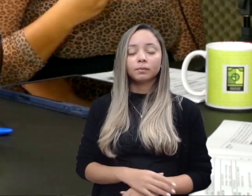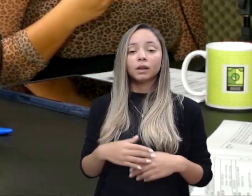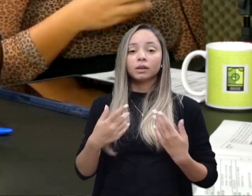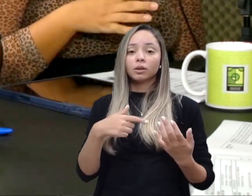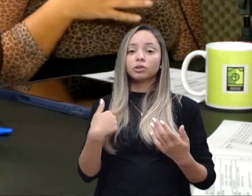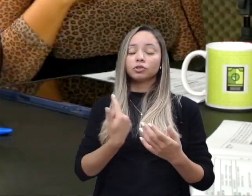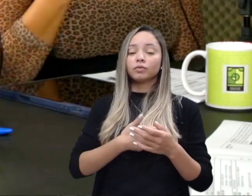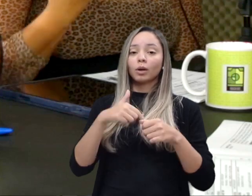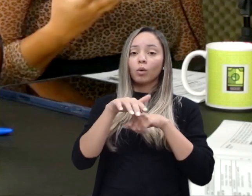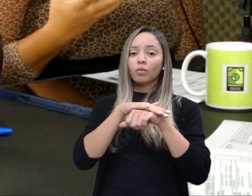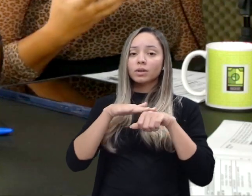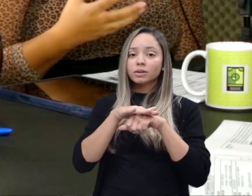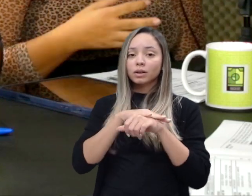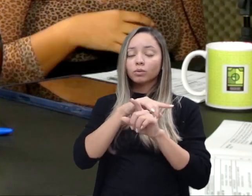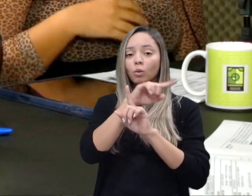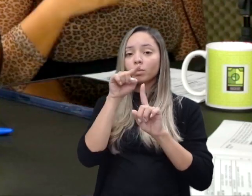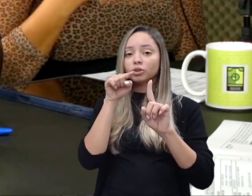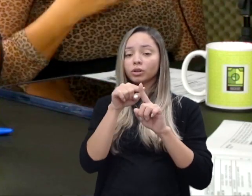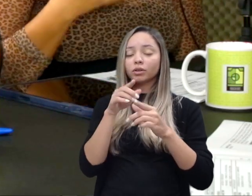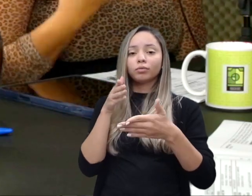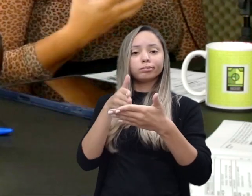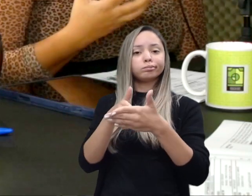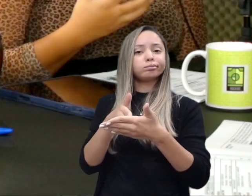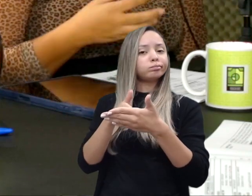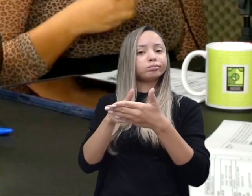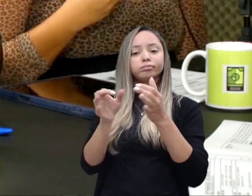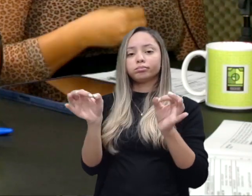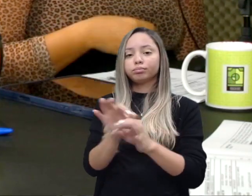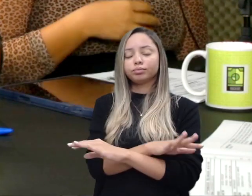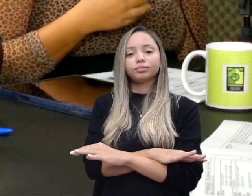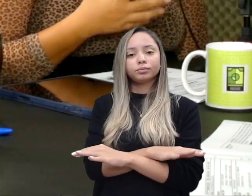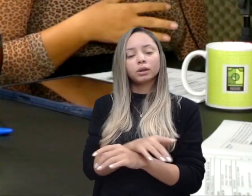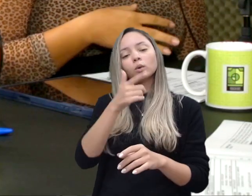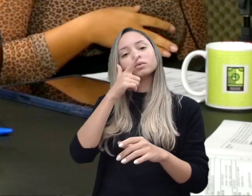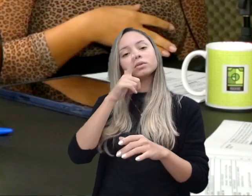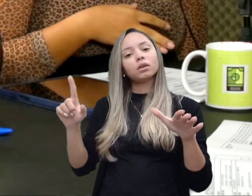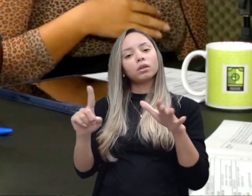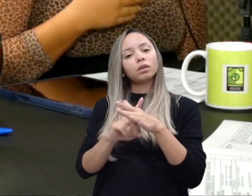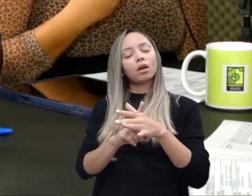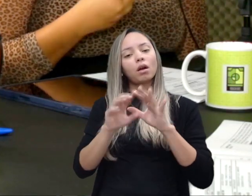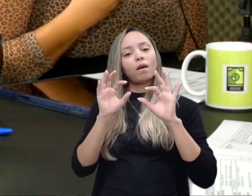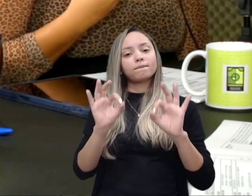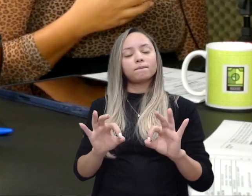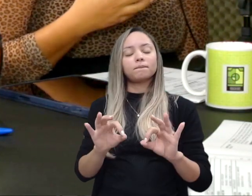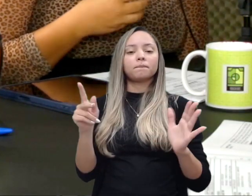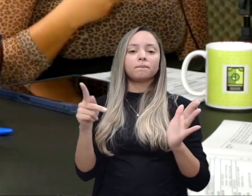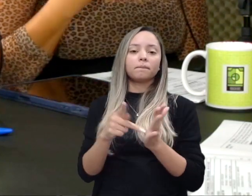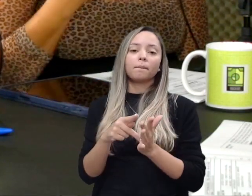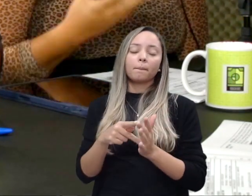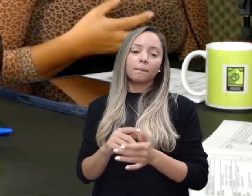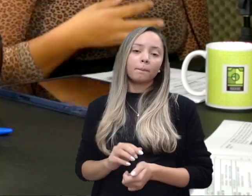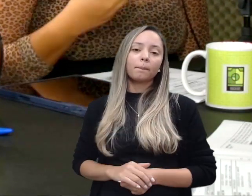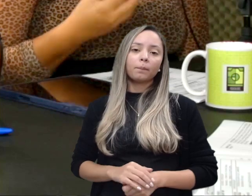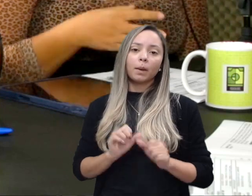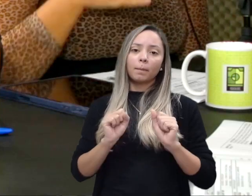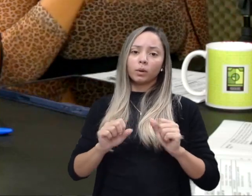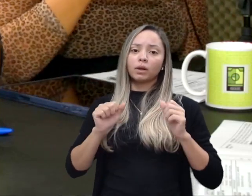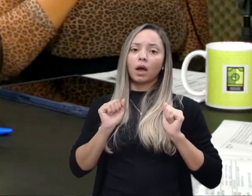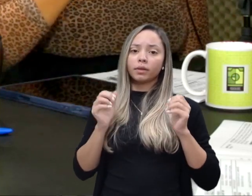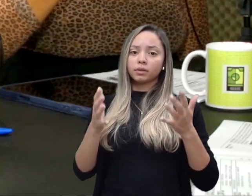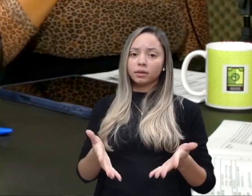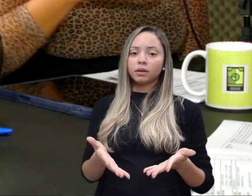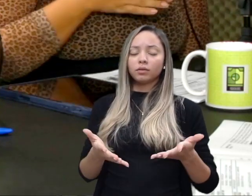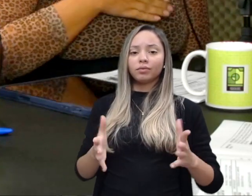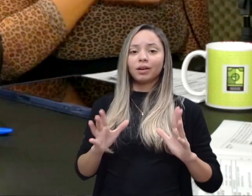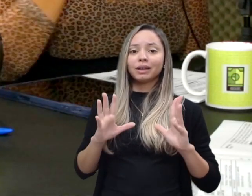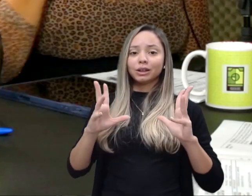a fim de realmente eliminar essas barreiras e integrá-lo, né? Seja ele que ele esteja de maneira ativa, atuante em